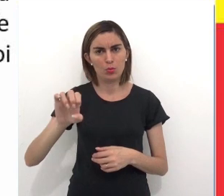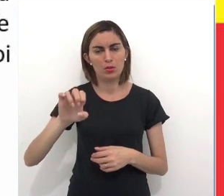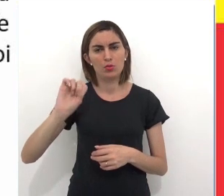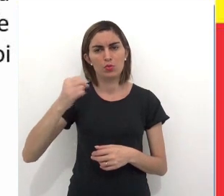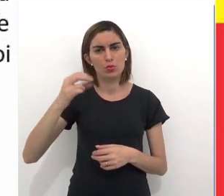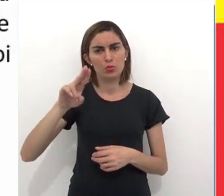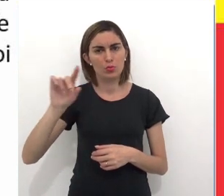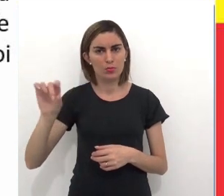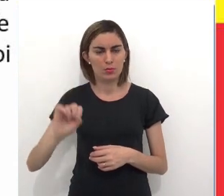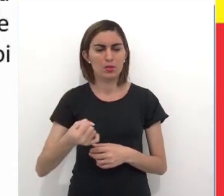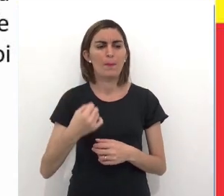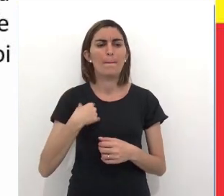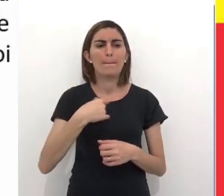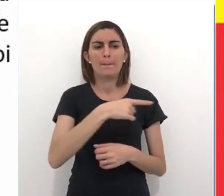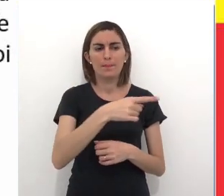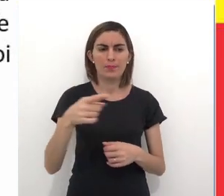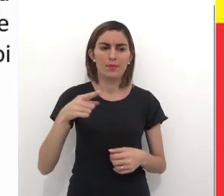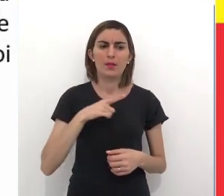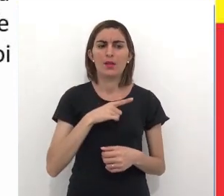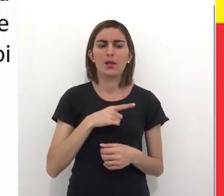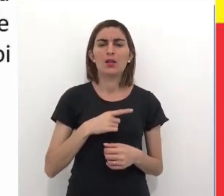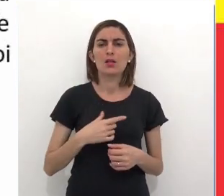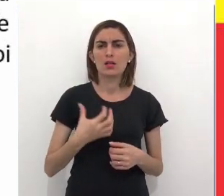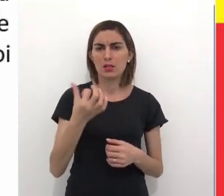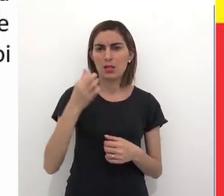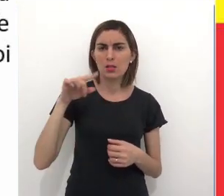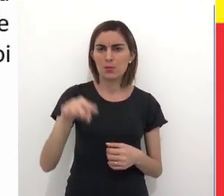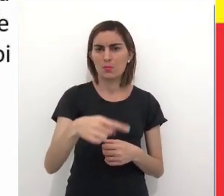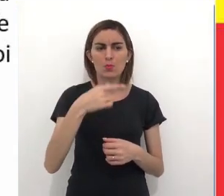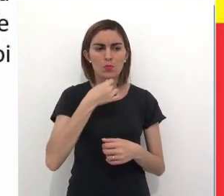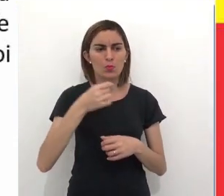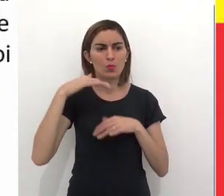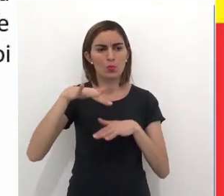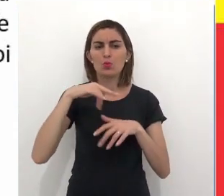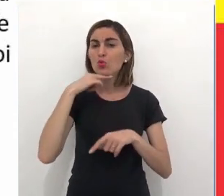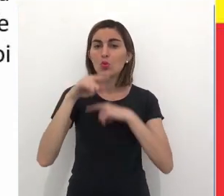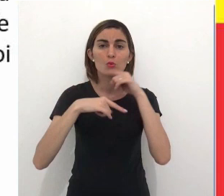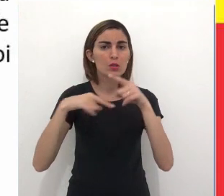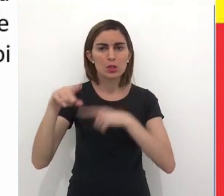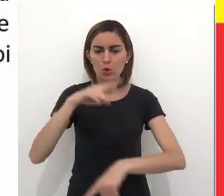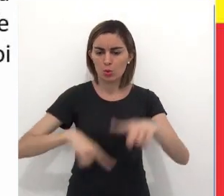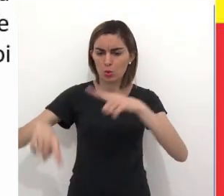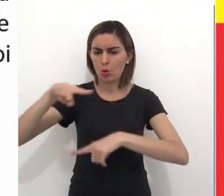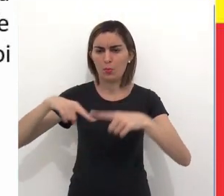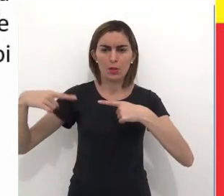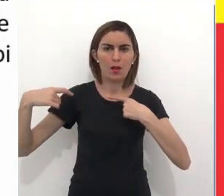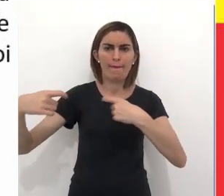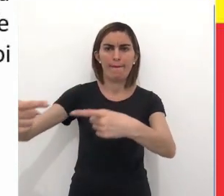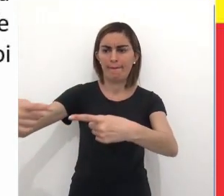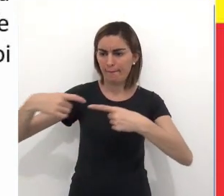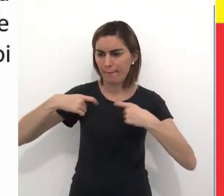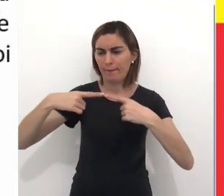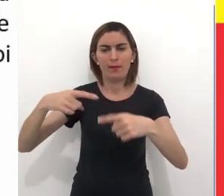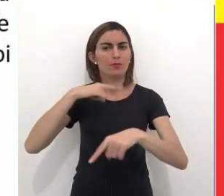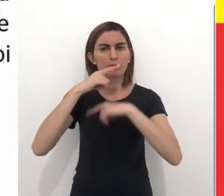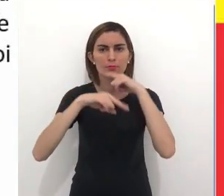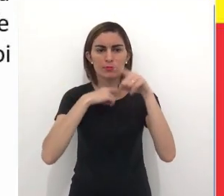de Souza, mesmo em número superior a 6.000 homens, não conseguiu dominar a guerrilha pela